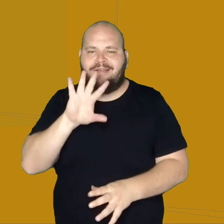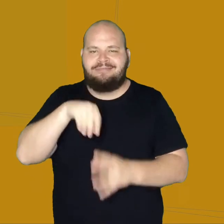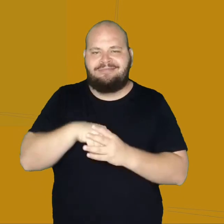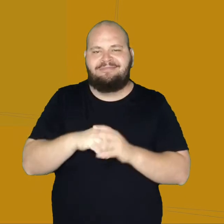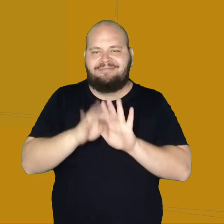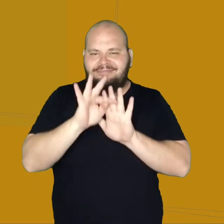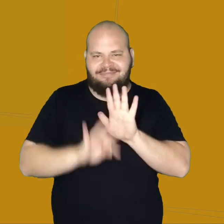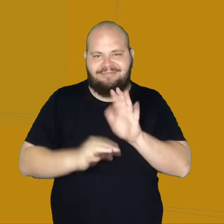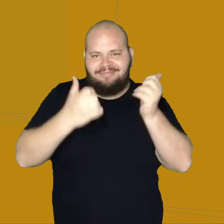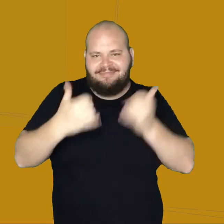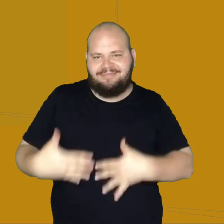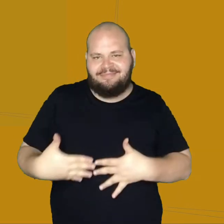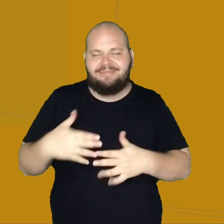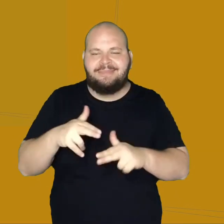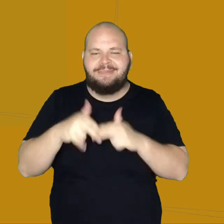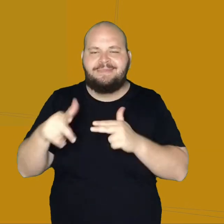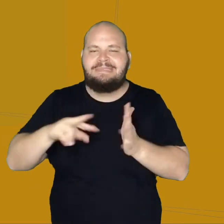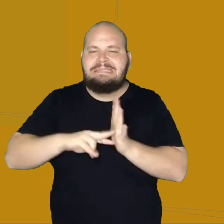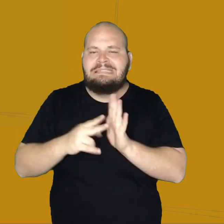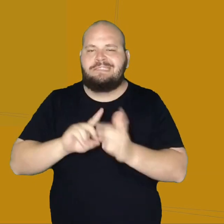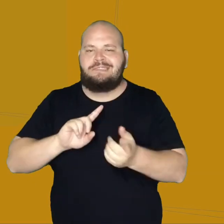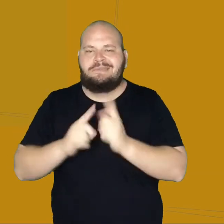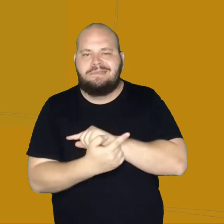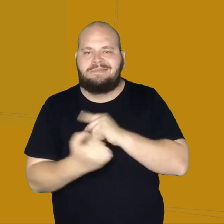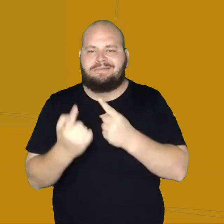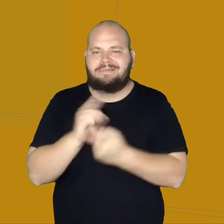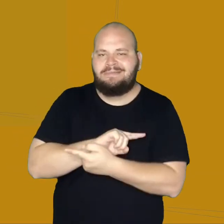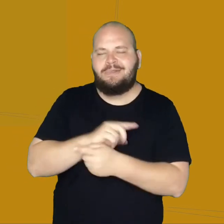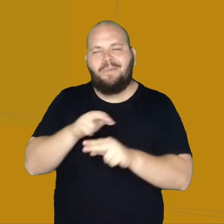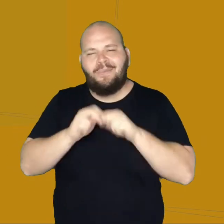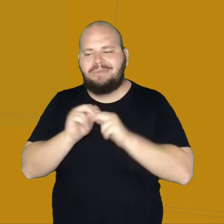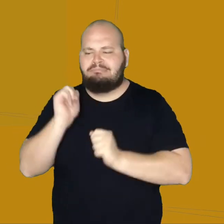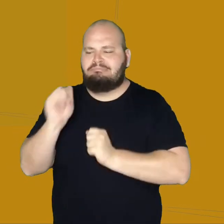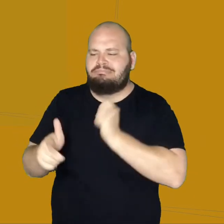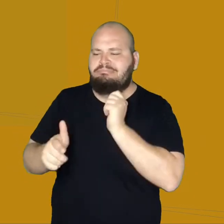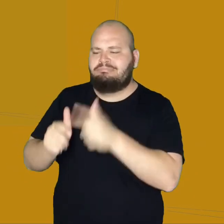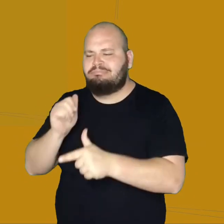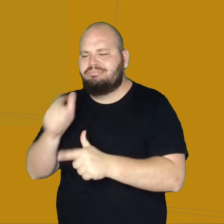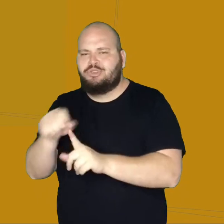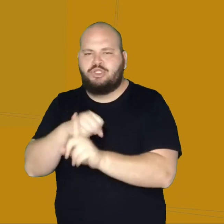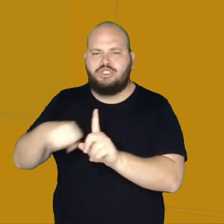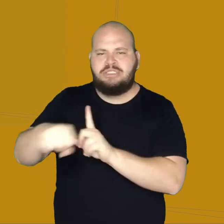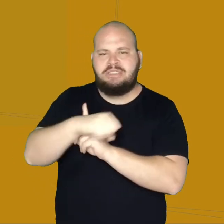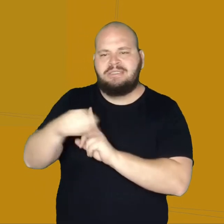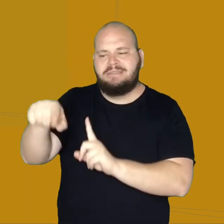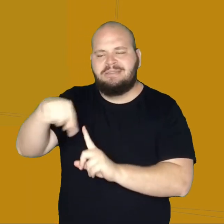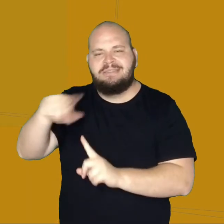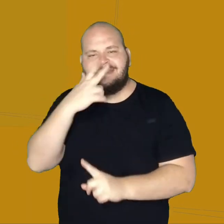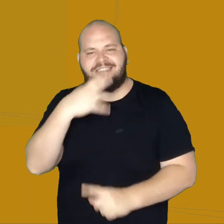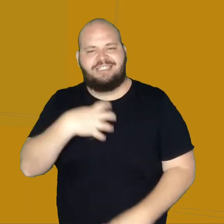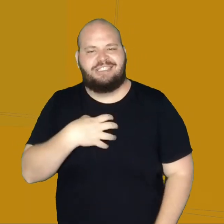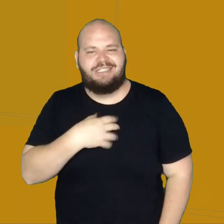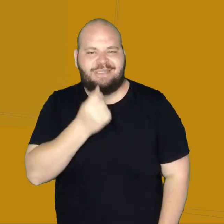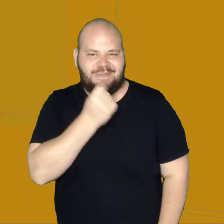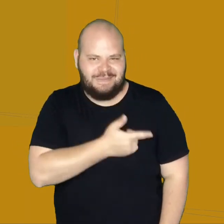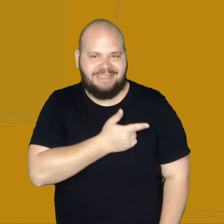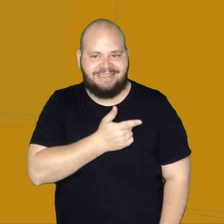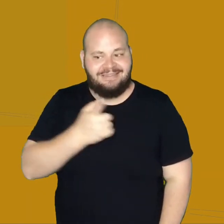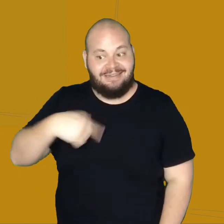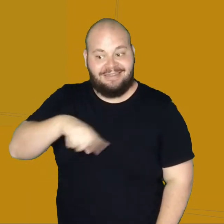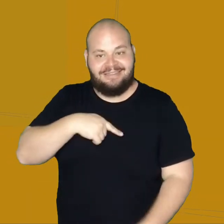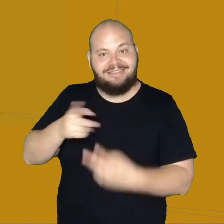concordou o alienista, depois de refletir um instante. Mas não é impossível que haja também alguma razão humana e puramente científica, e